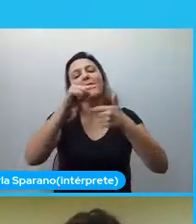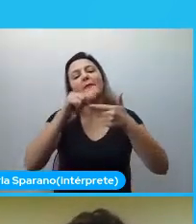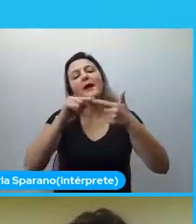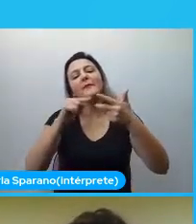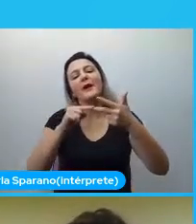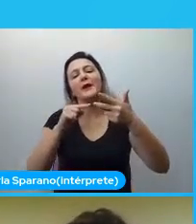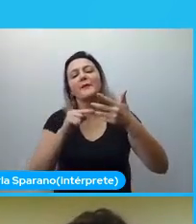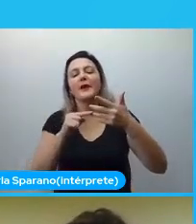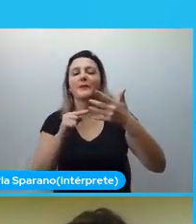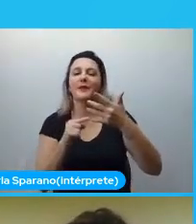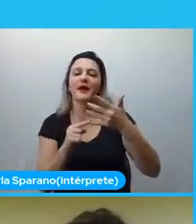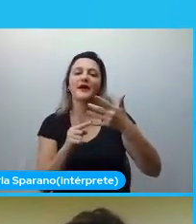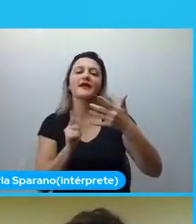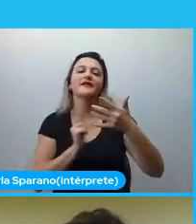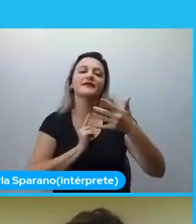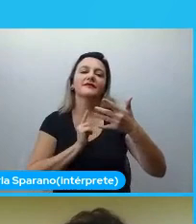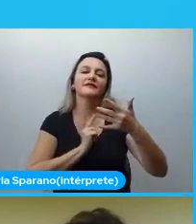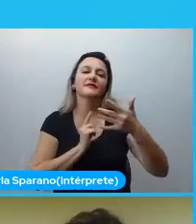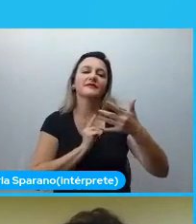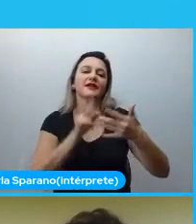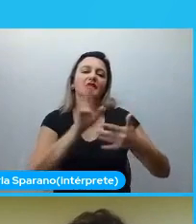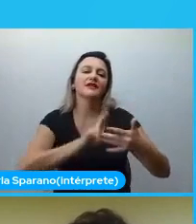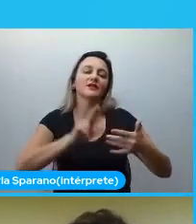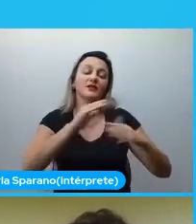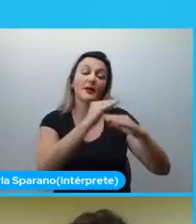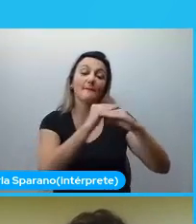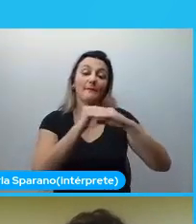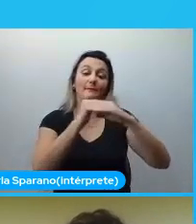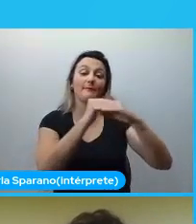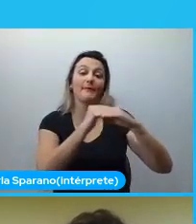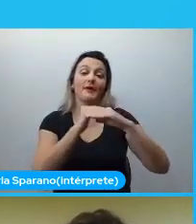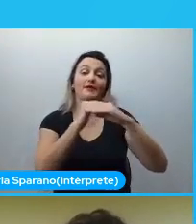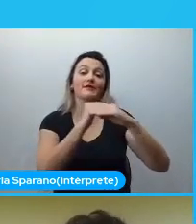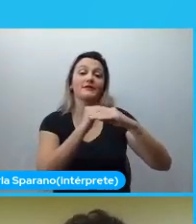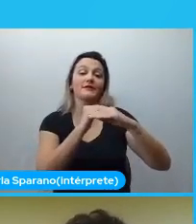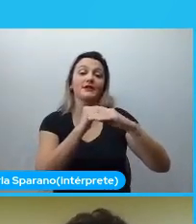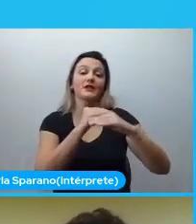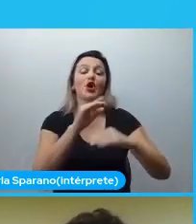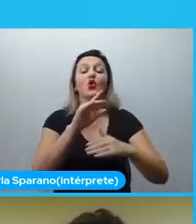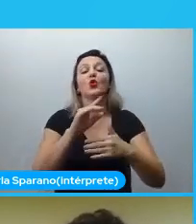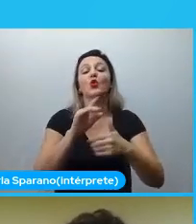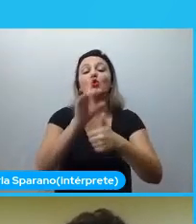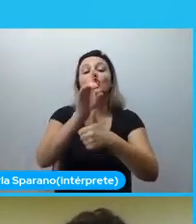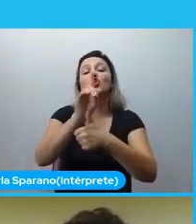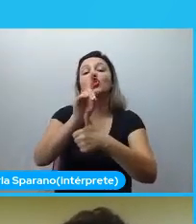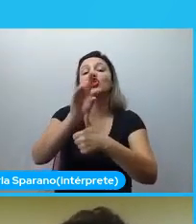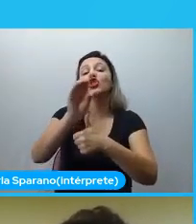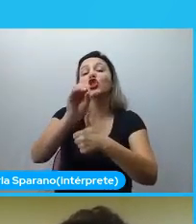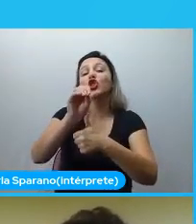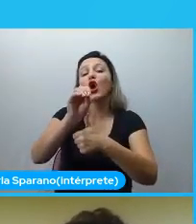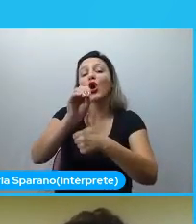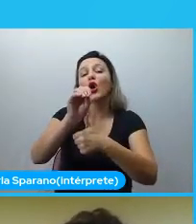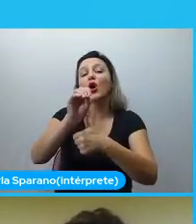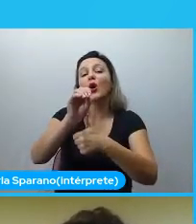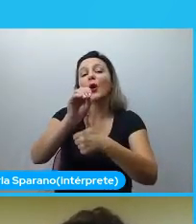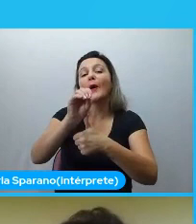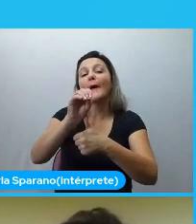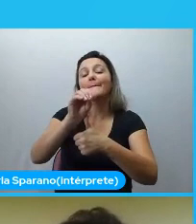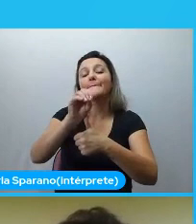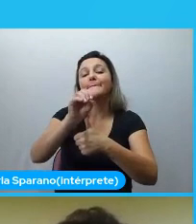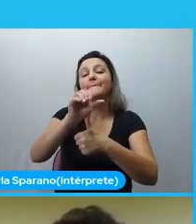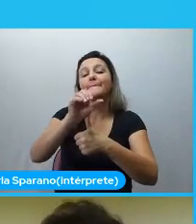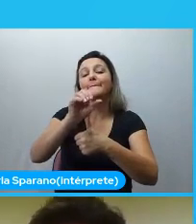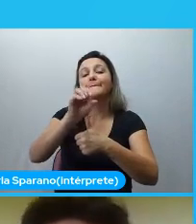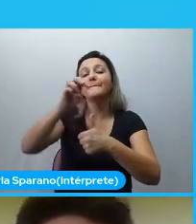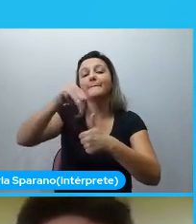padrão, a escala que a gente usa no Foxdot é o Dó maior. Então aqui está implícito, não está escrito, mas